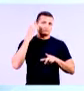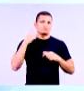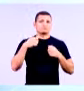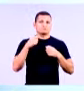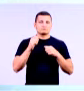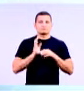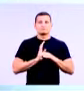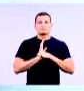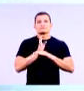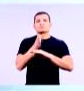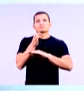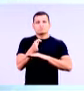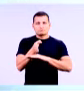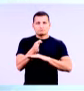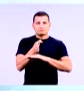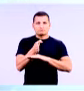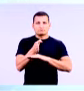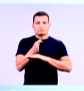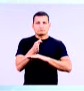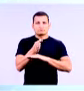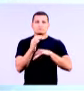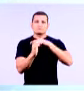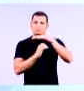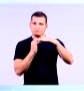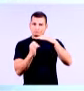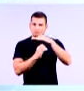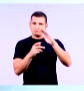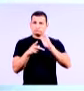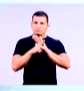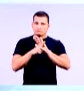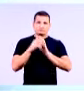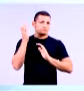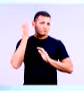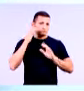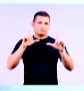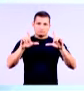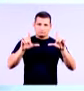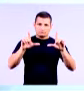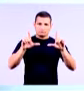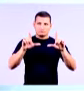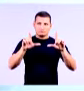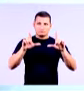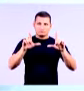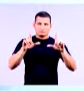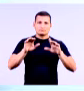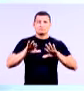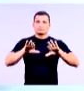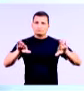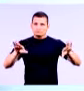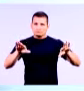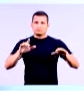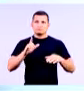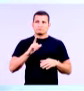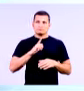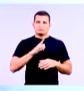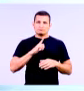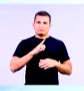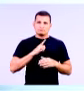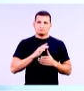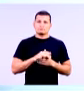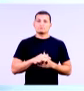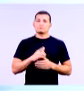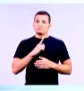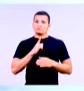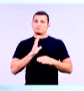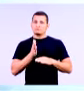uma operadora que trabalhasse com entretenimento e também com dados, né? Eram separados, embora eu já tivesse já